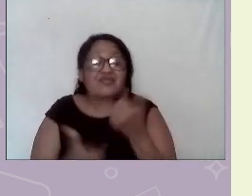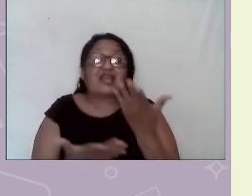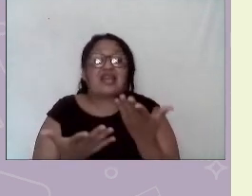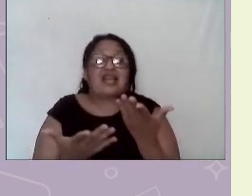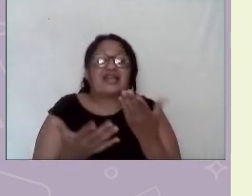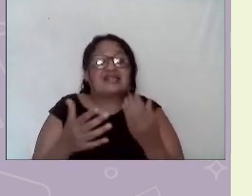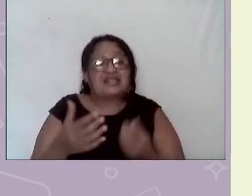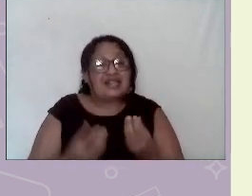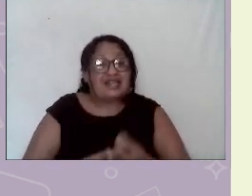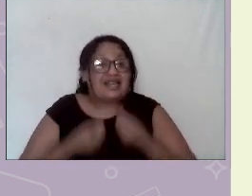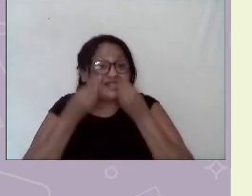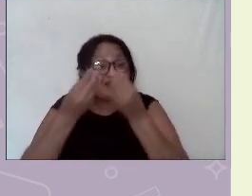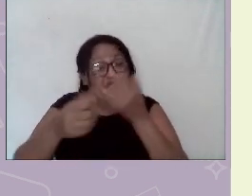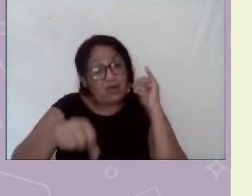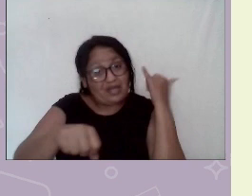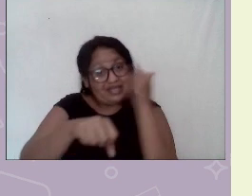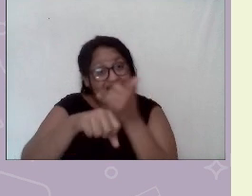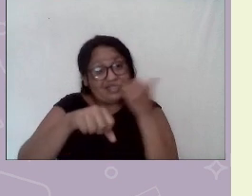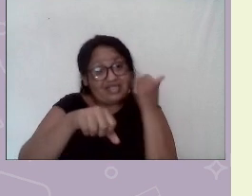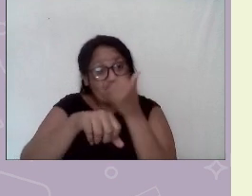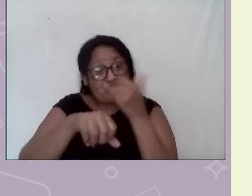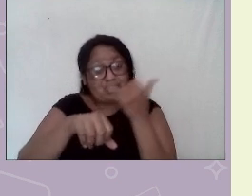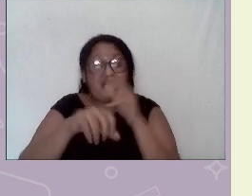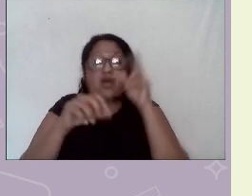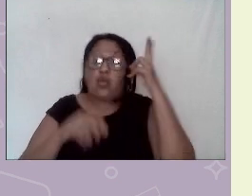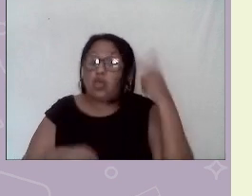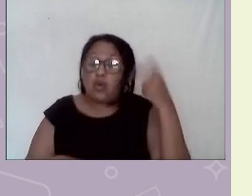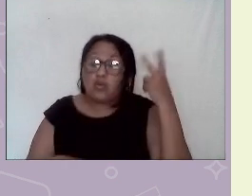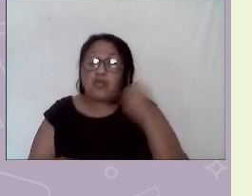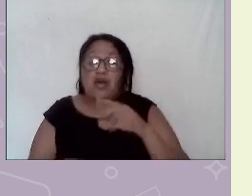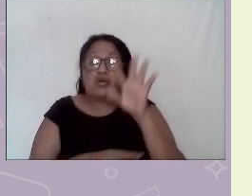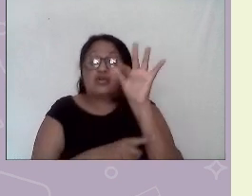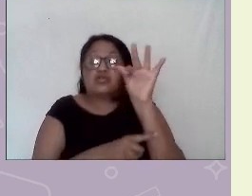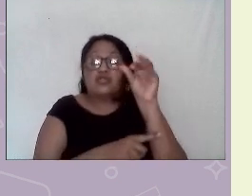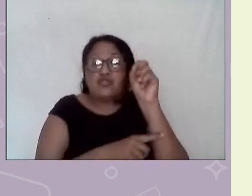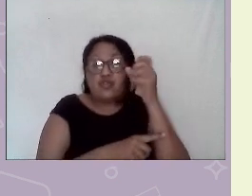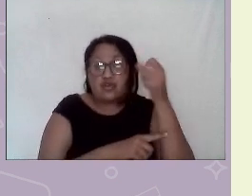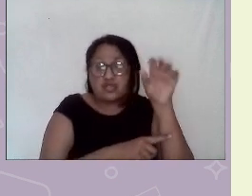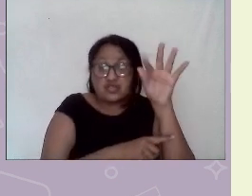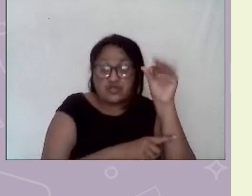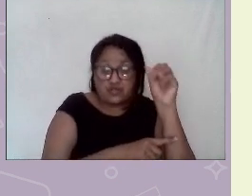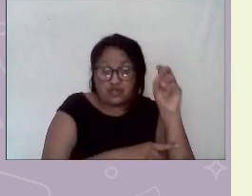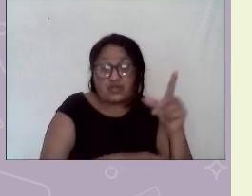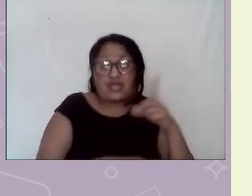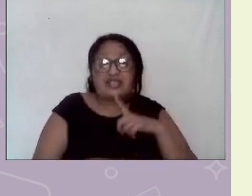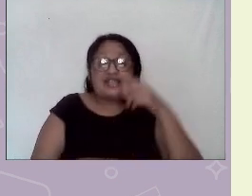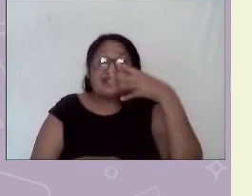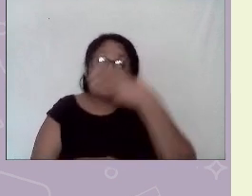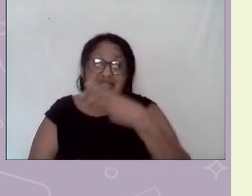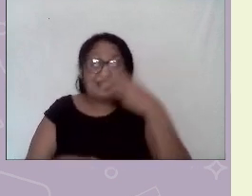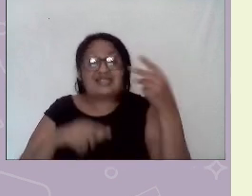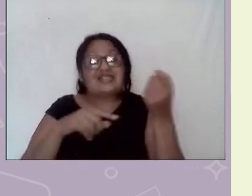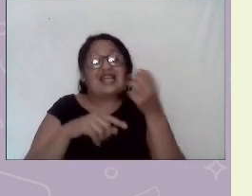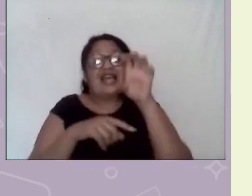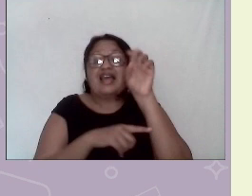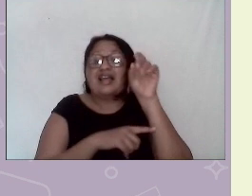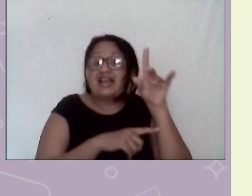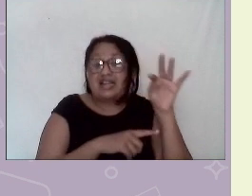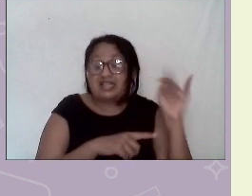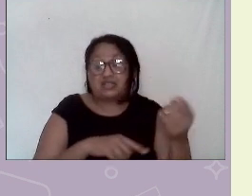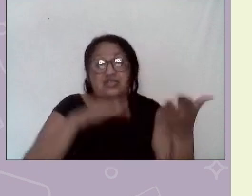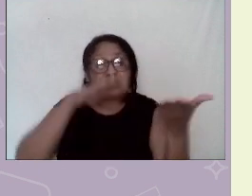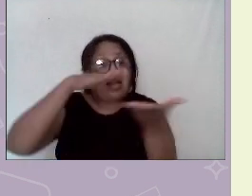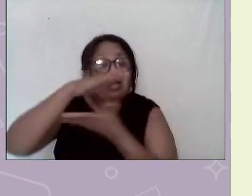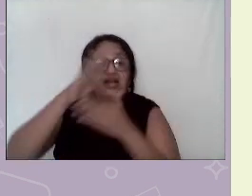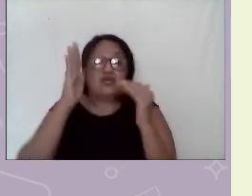energia tá certo? então o normal do fósforo é ter 3 elétrons na sua última camada ok? mas quando